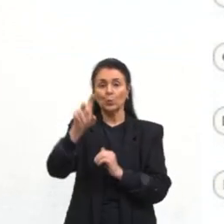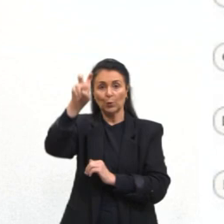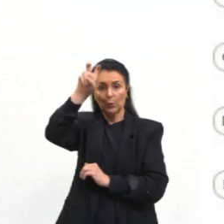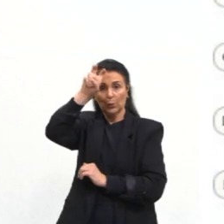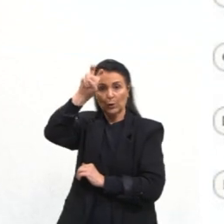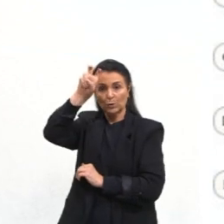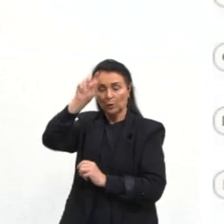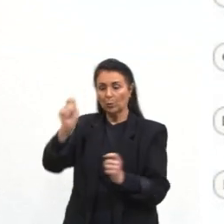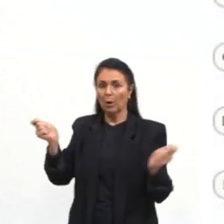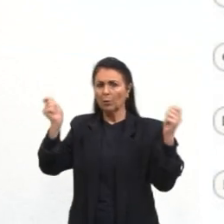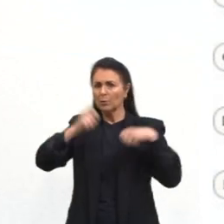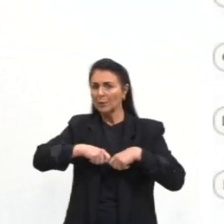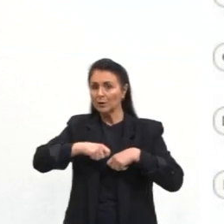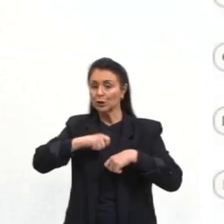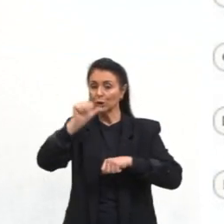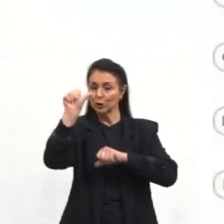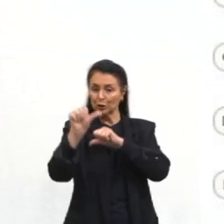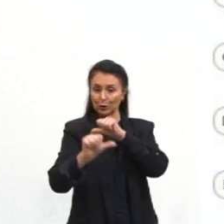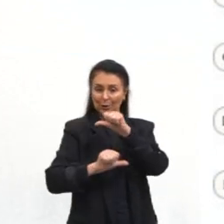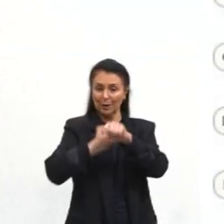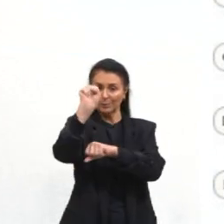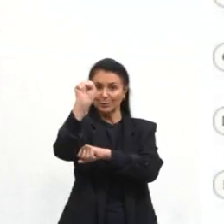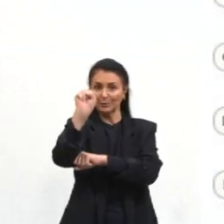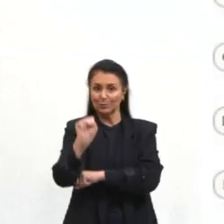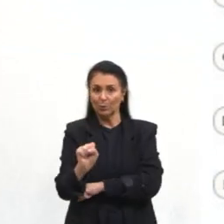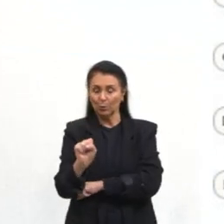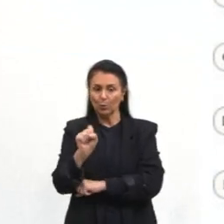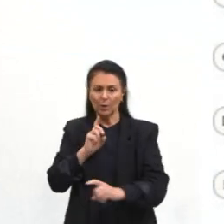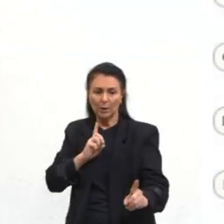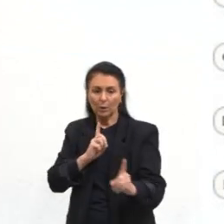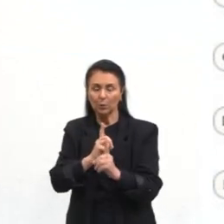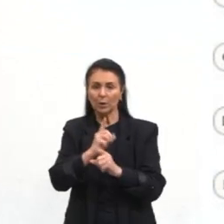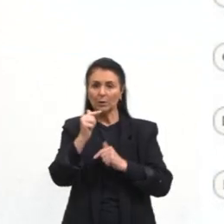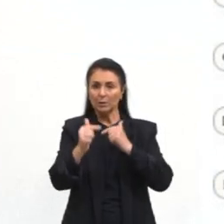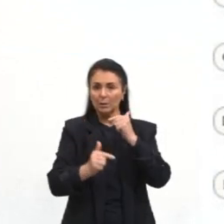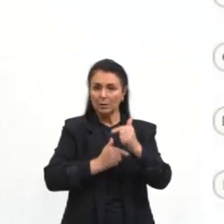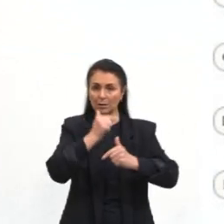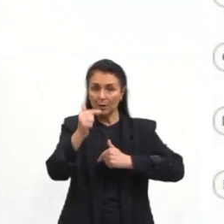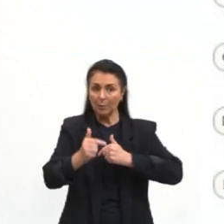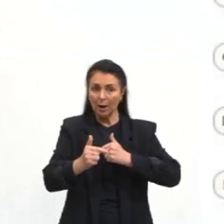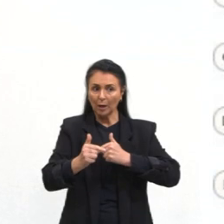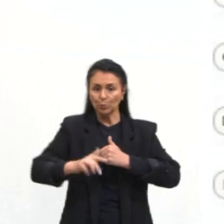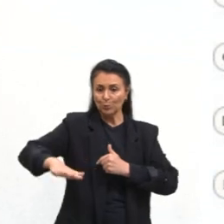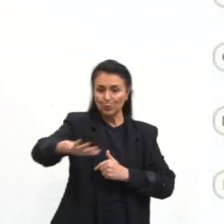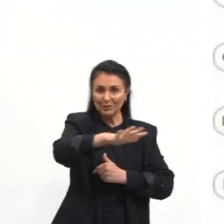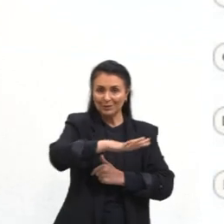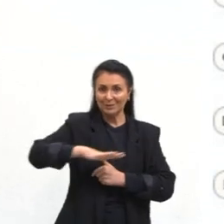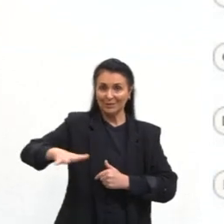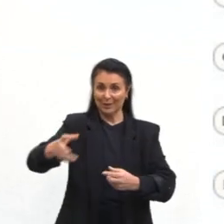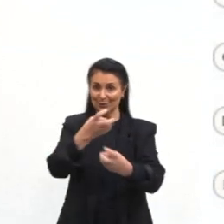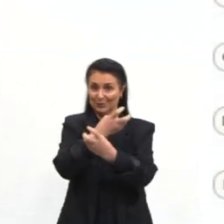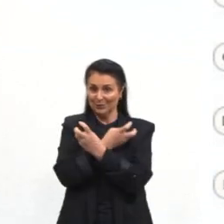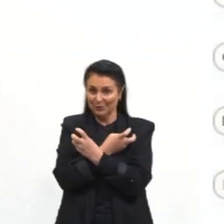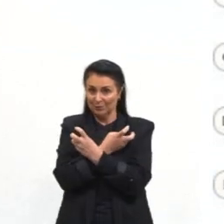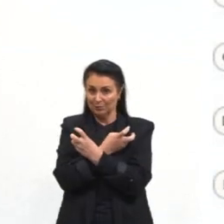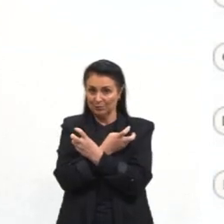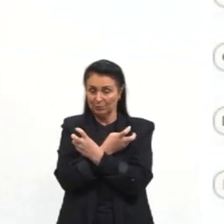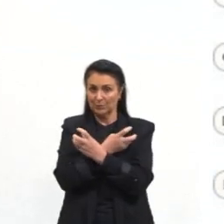possibilidade de migrar para o sul e encontrar trabalhos nos canteiros Paraolímpicos a